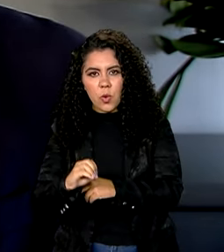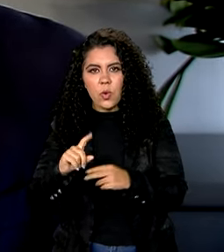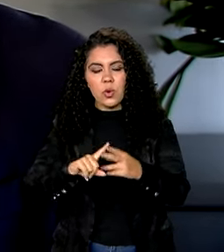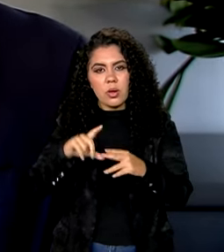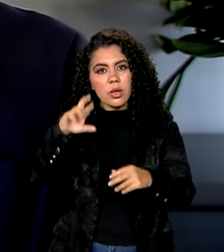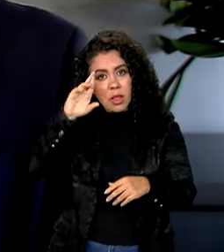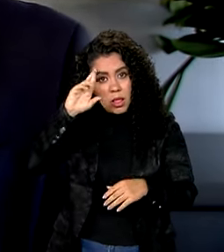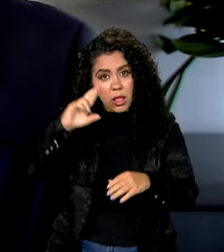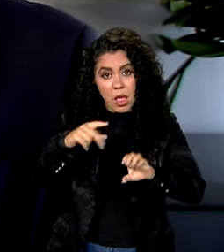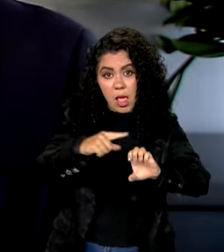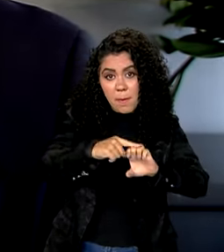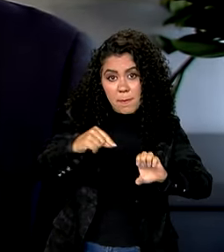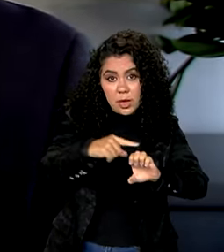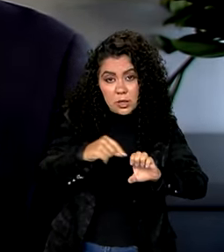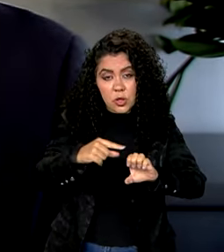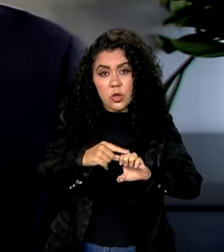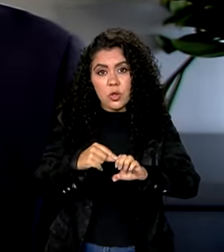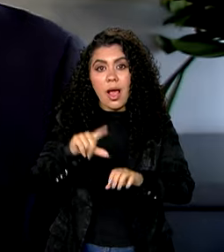juntos. Eles são